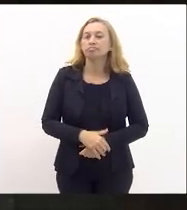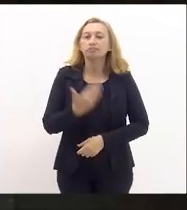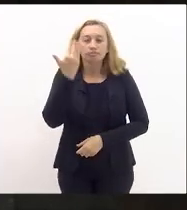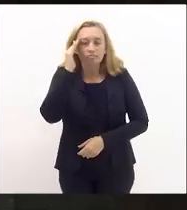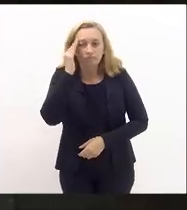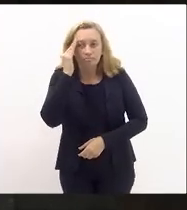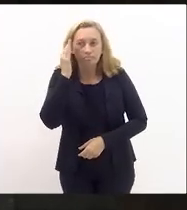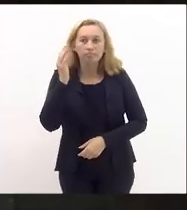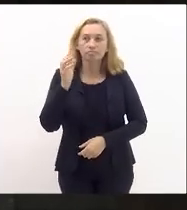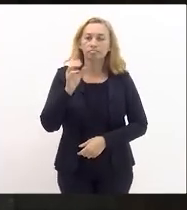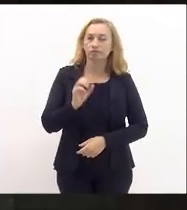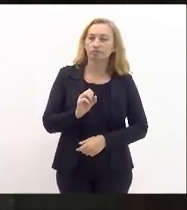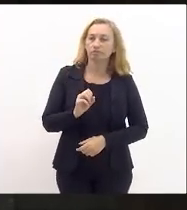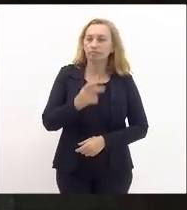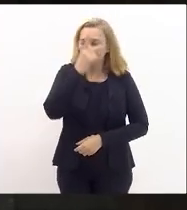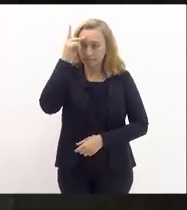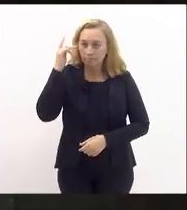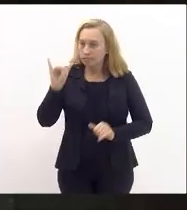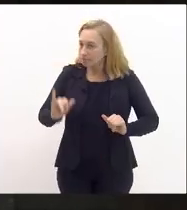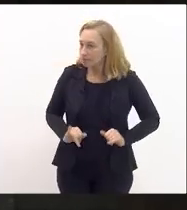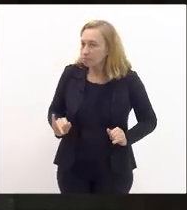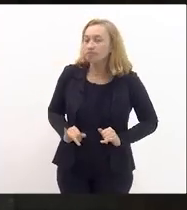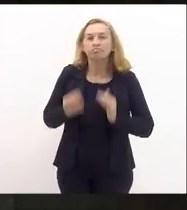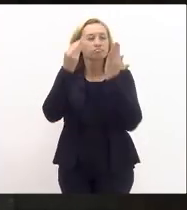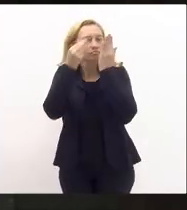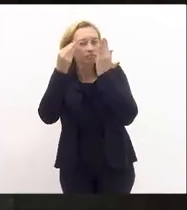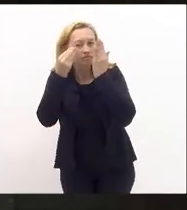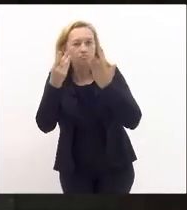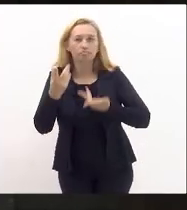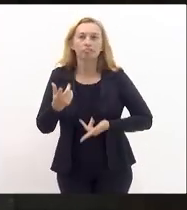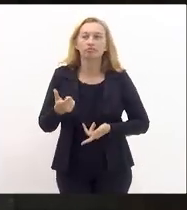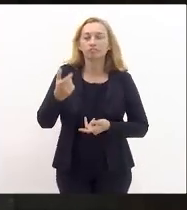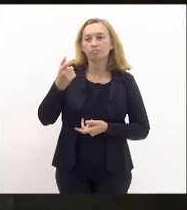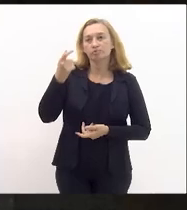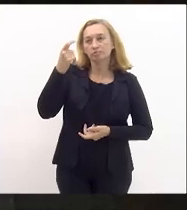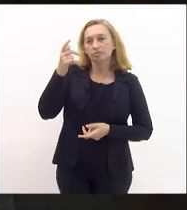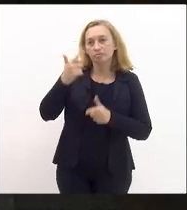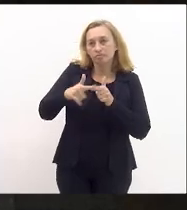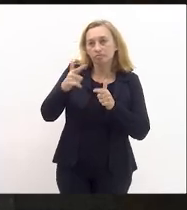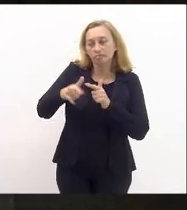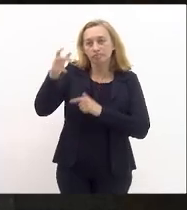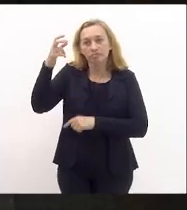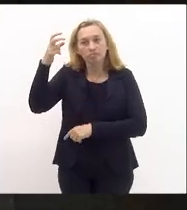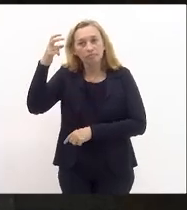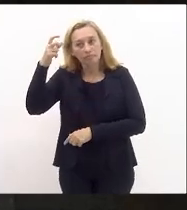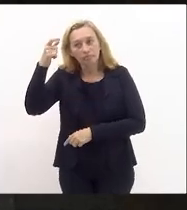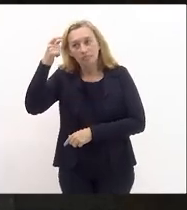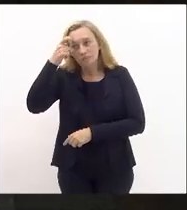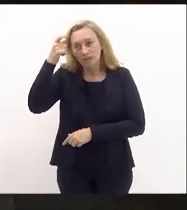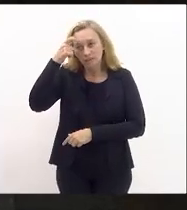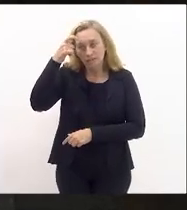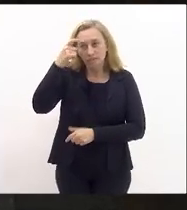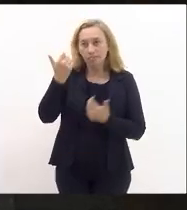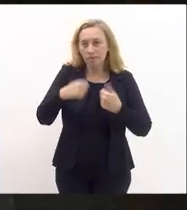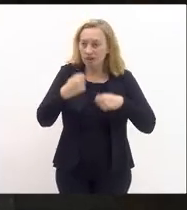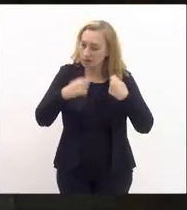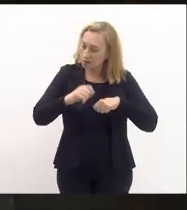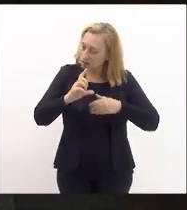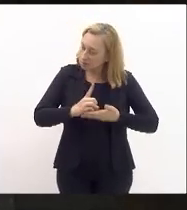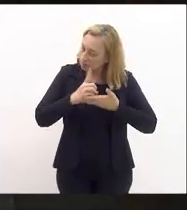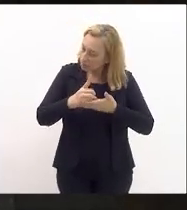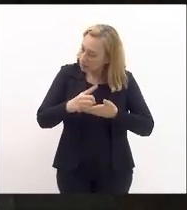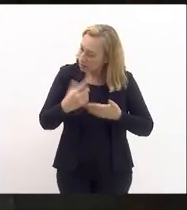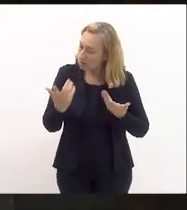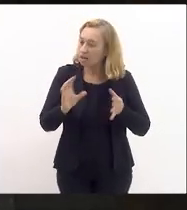entendendo que a pessoa que tem sofrimento psíquico, que tem transtornos mentais, ela tem que ser tratada com dignidade, e a garantia